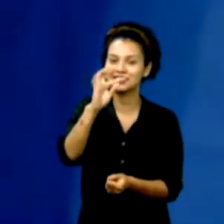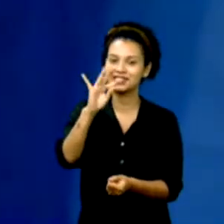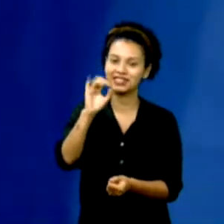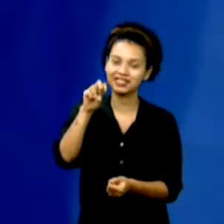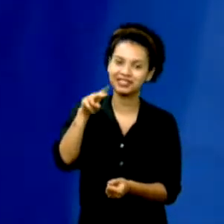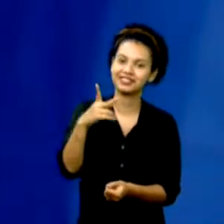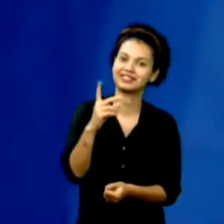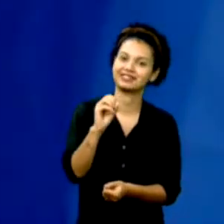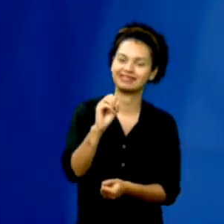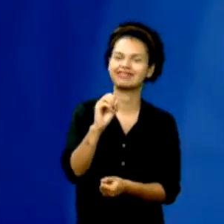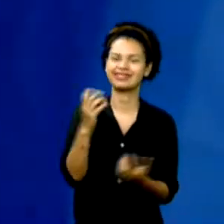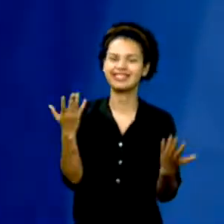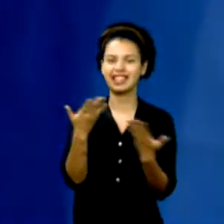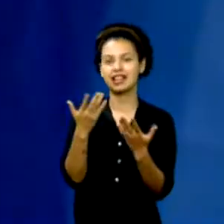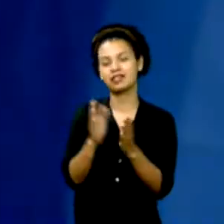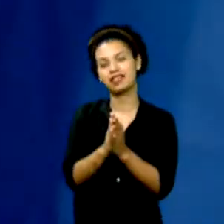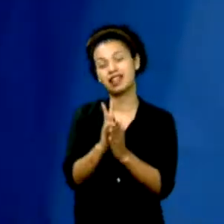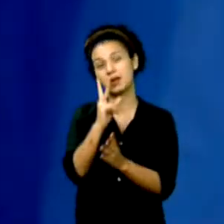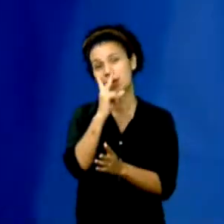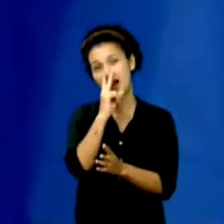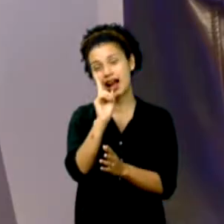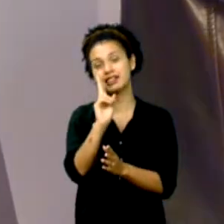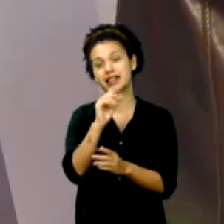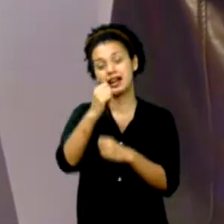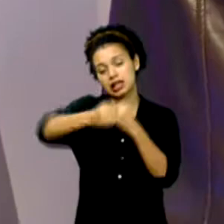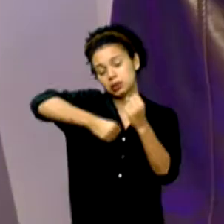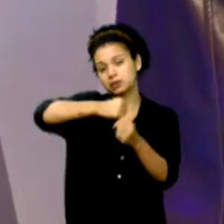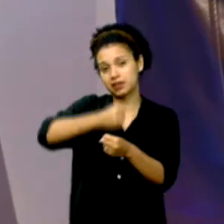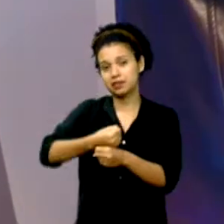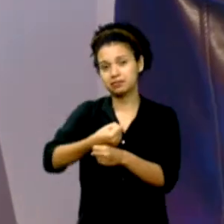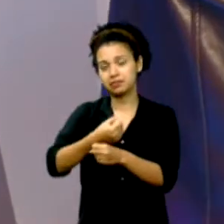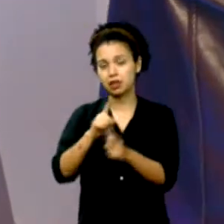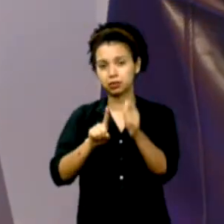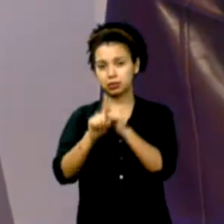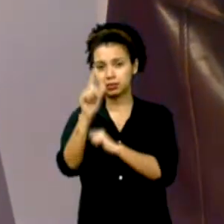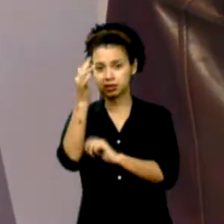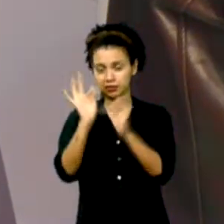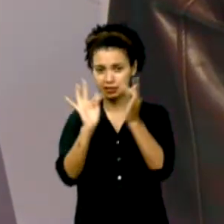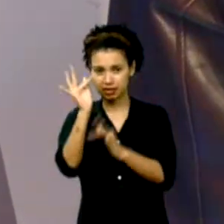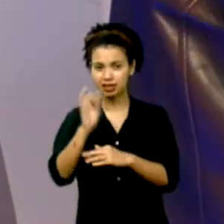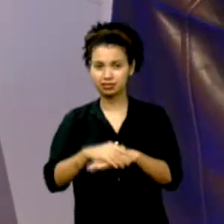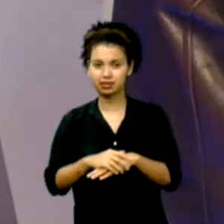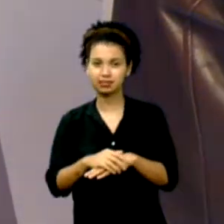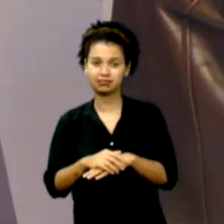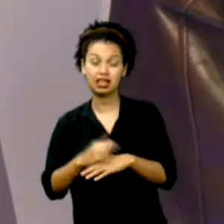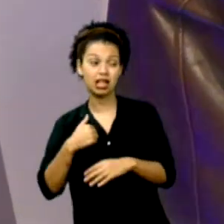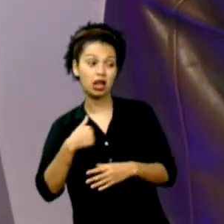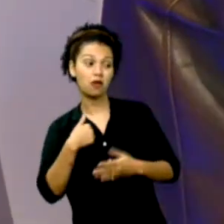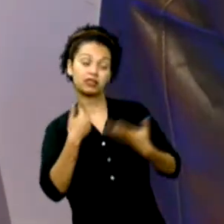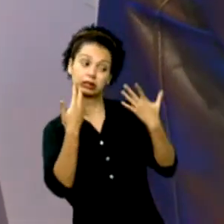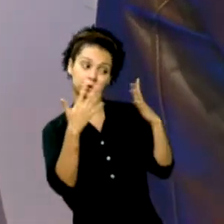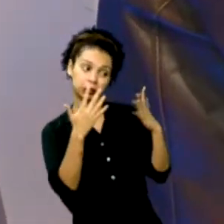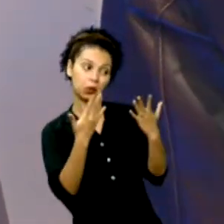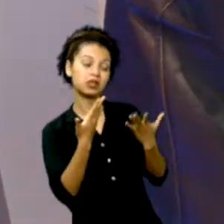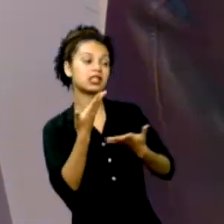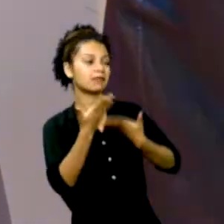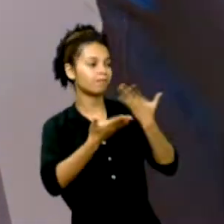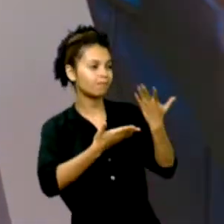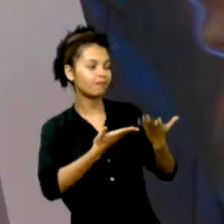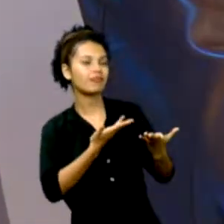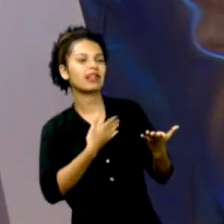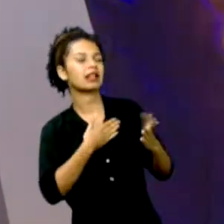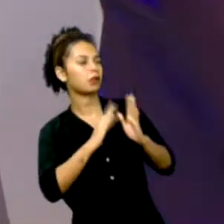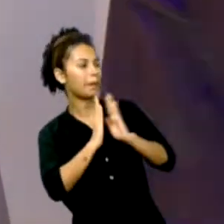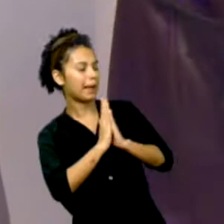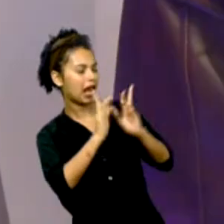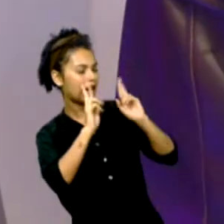eu acredito que só para o ano, em fevereiro. Querido, eu vou estar sempre na torcida por você. Obrigado, viu? Obrigado. Com a gente, com o nosso povo de casa. Tem muita gente que está